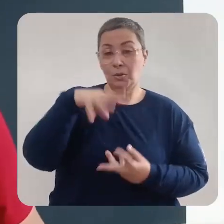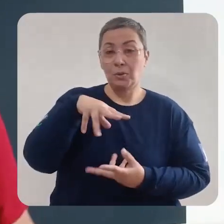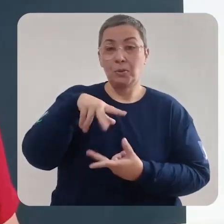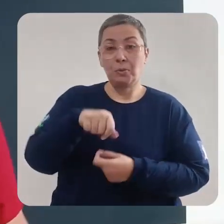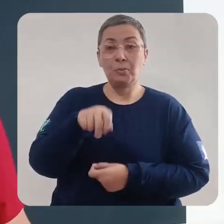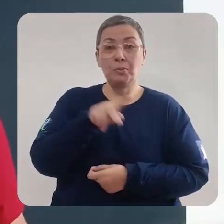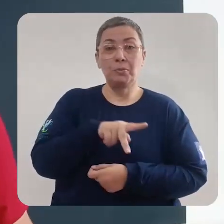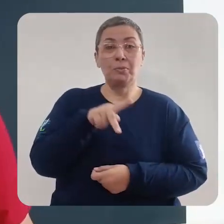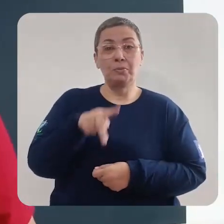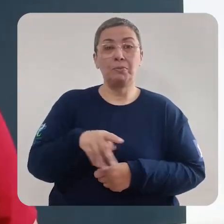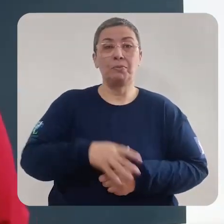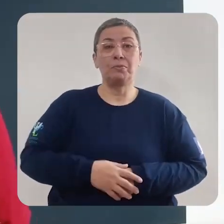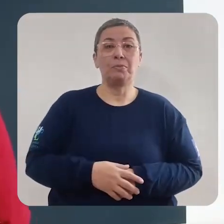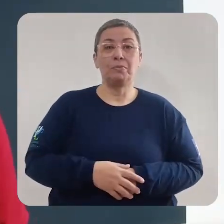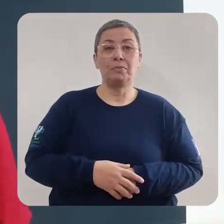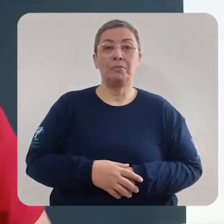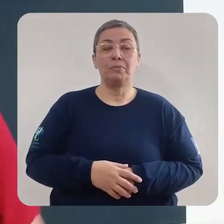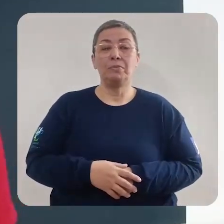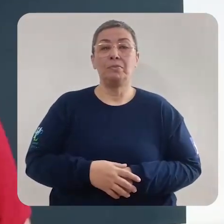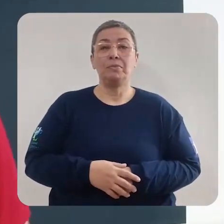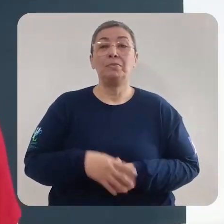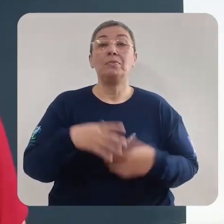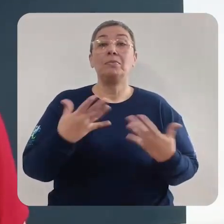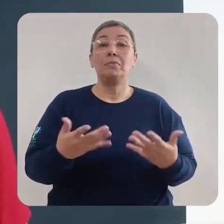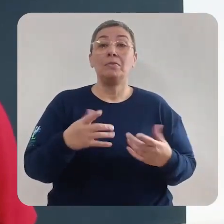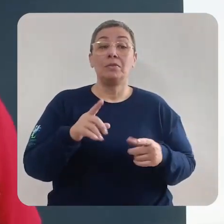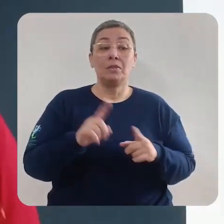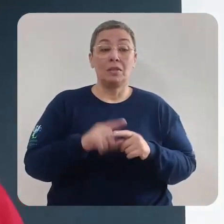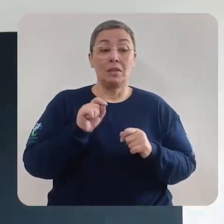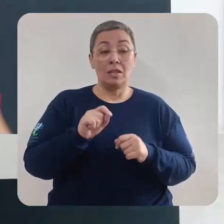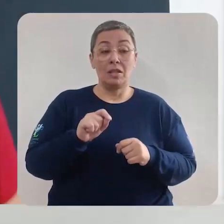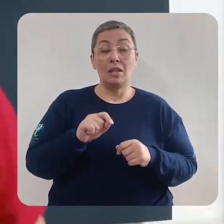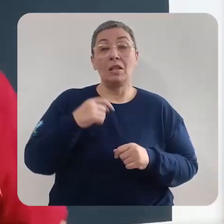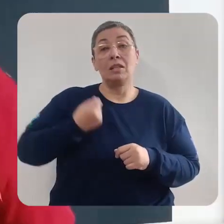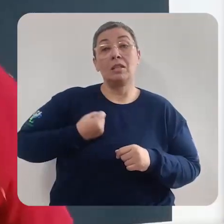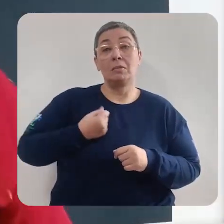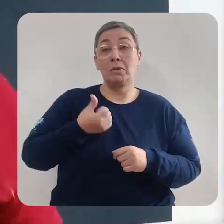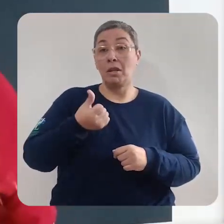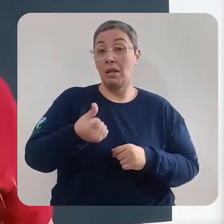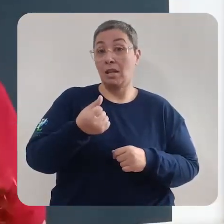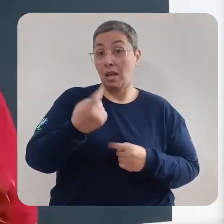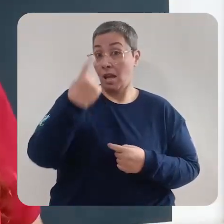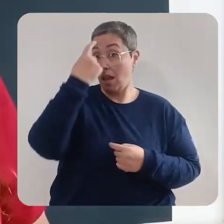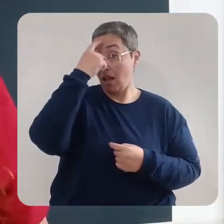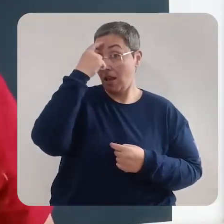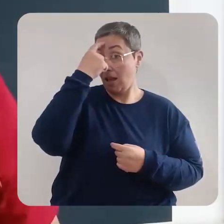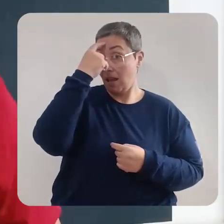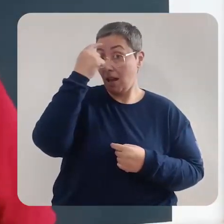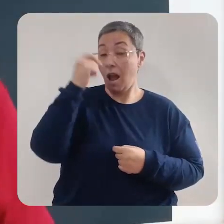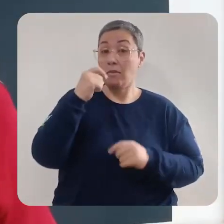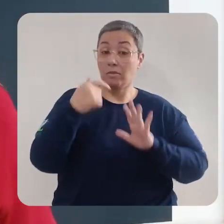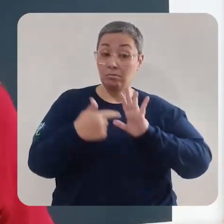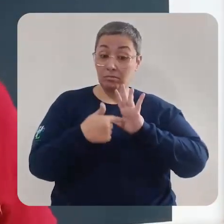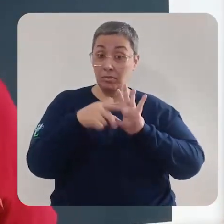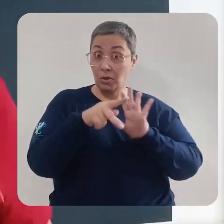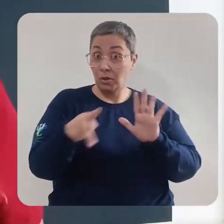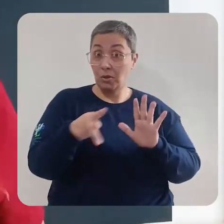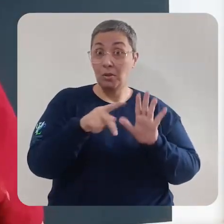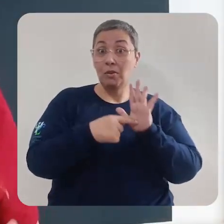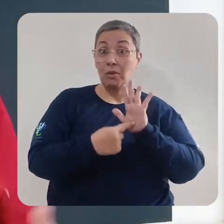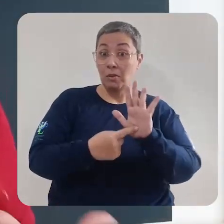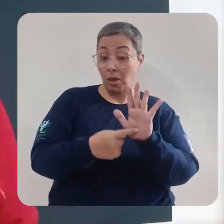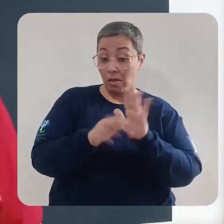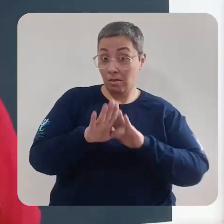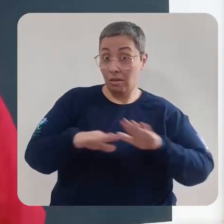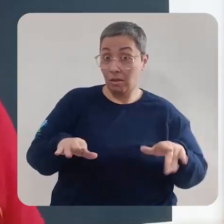então fica conhecido como Dia Mundial dos Professores. Na Índia, os professores